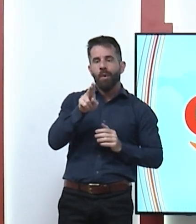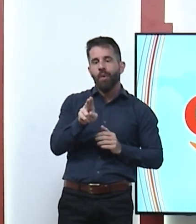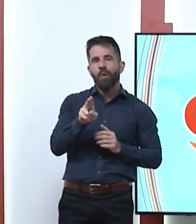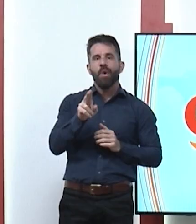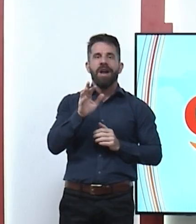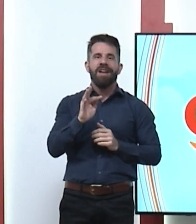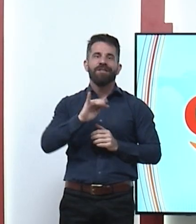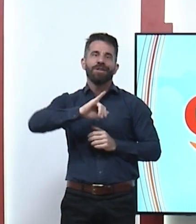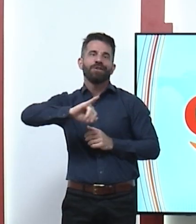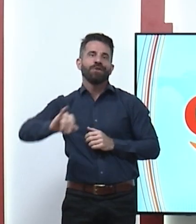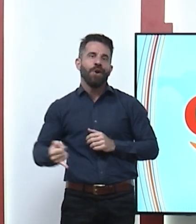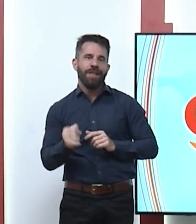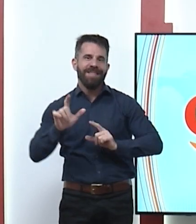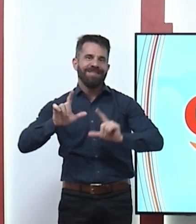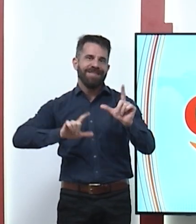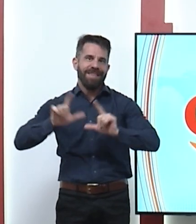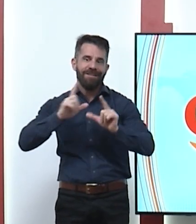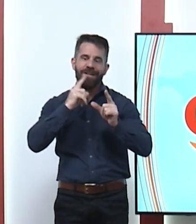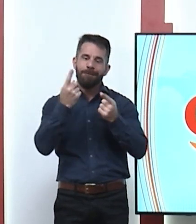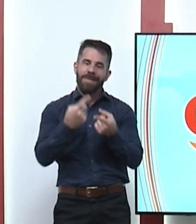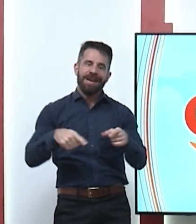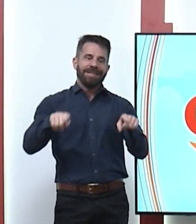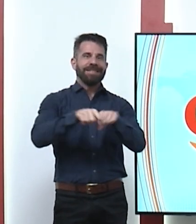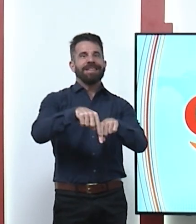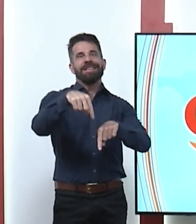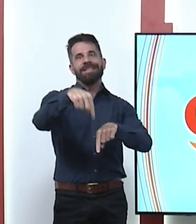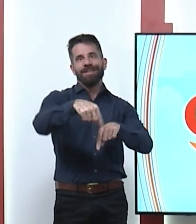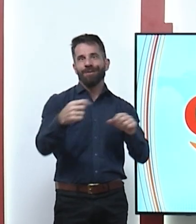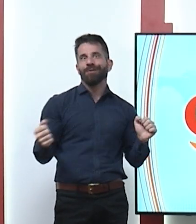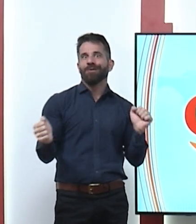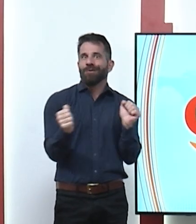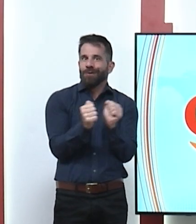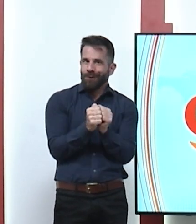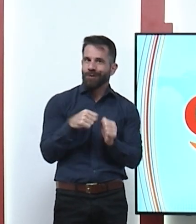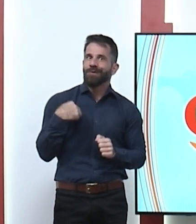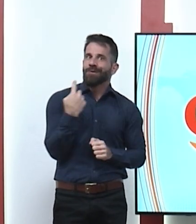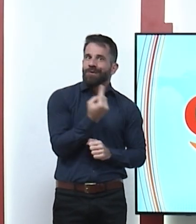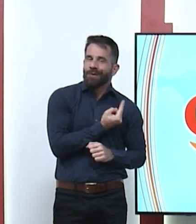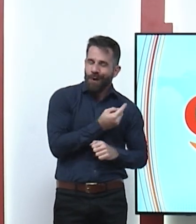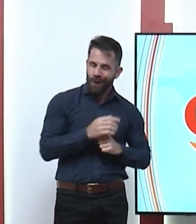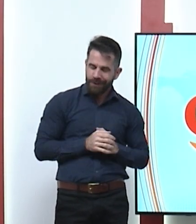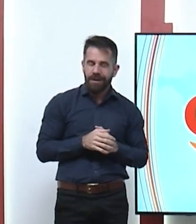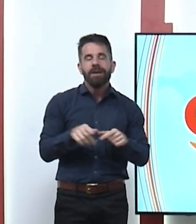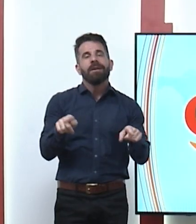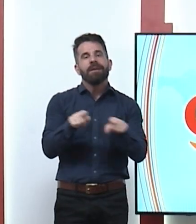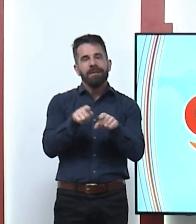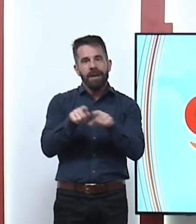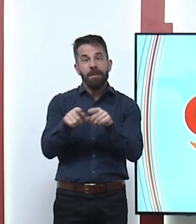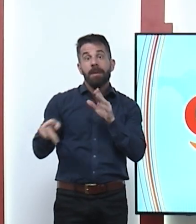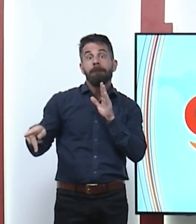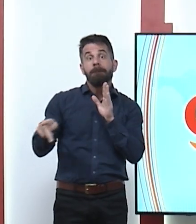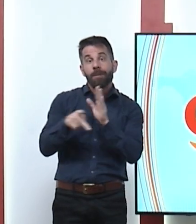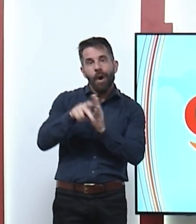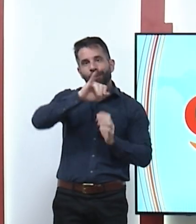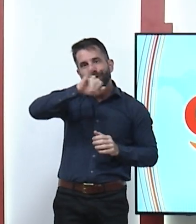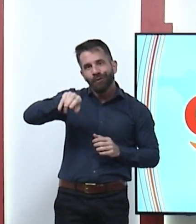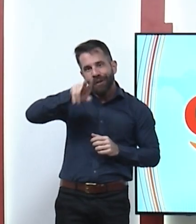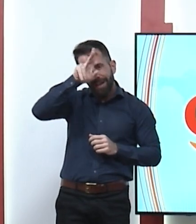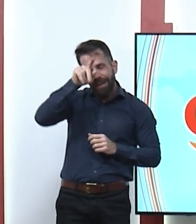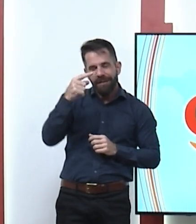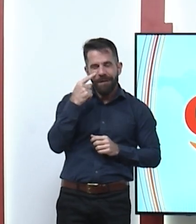que vai ser mais uma parceira aqui nossa da Rede Nacional de Comunicação Pública e que é ligada à Universidade Federal de Jataí.